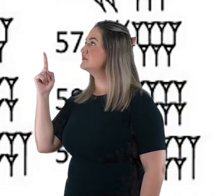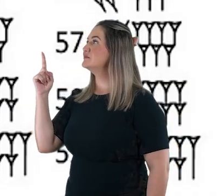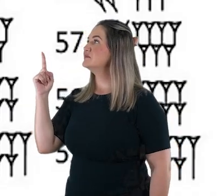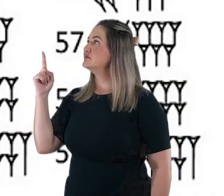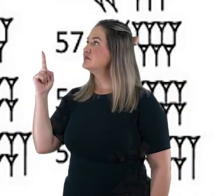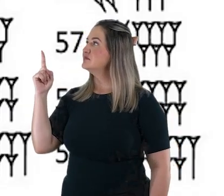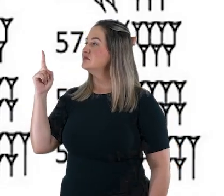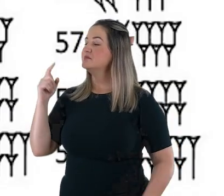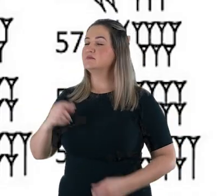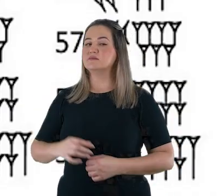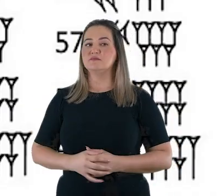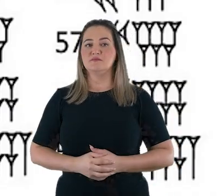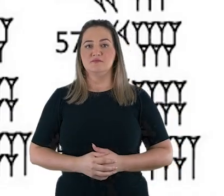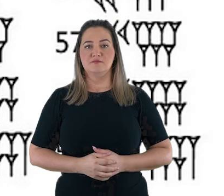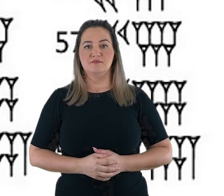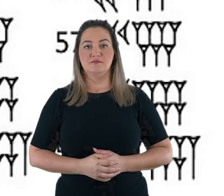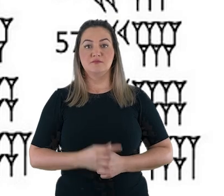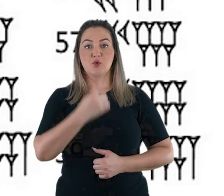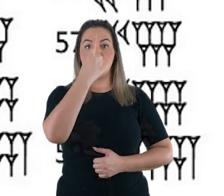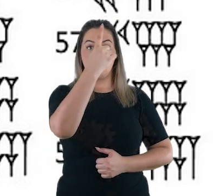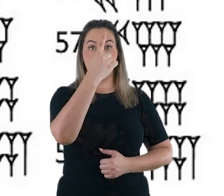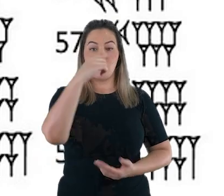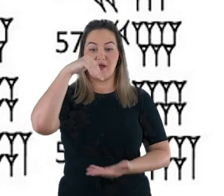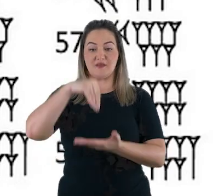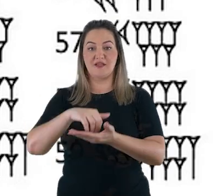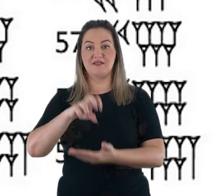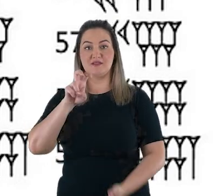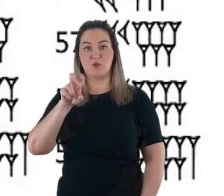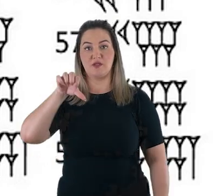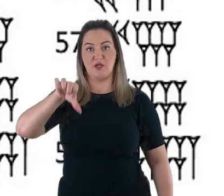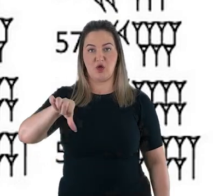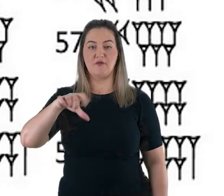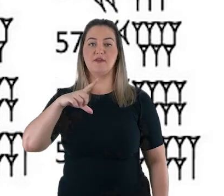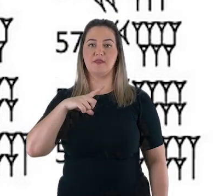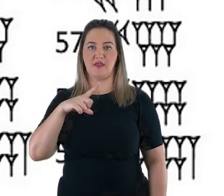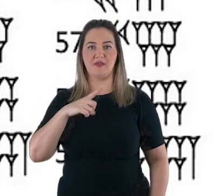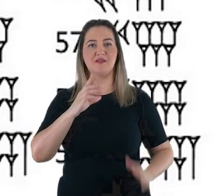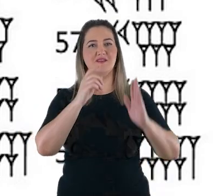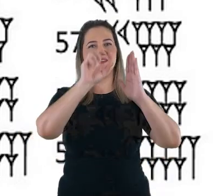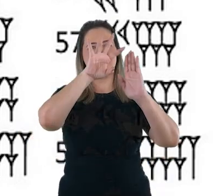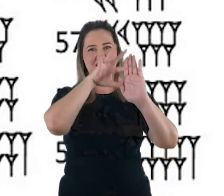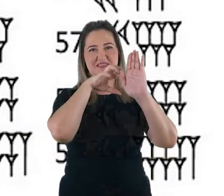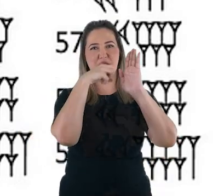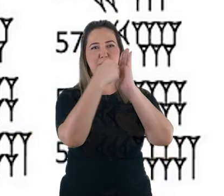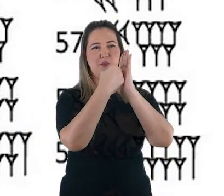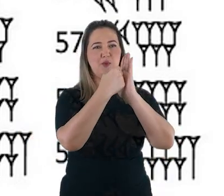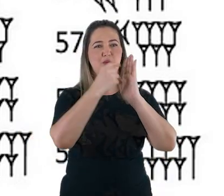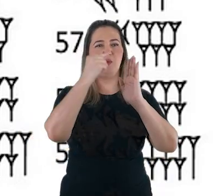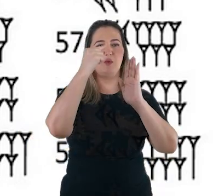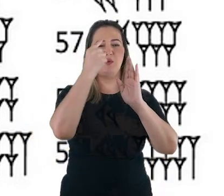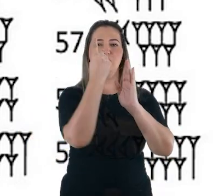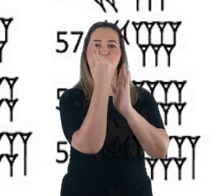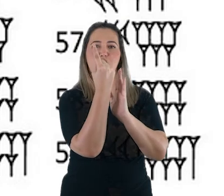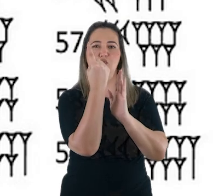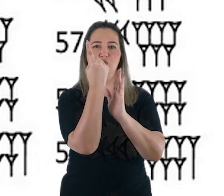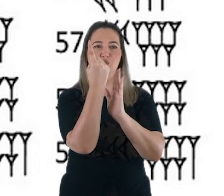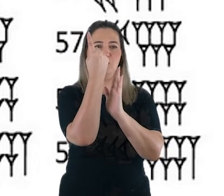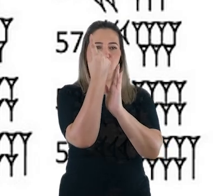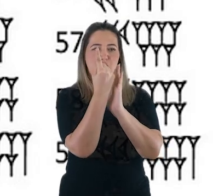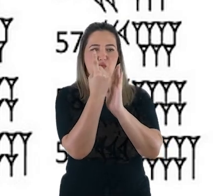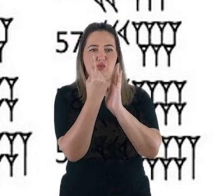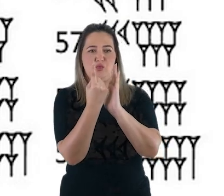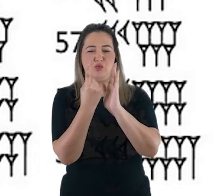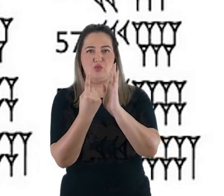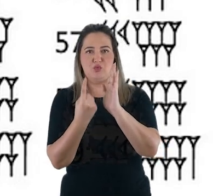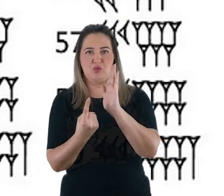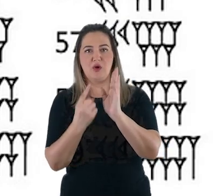a 59 são representados agrupando-se nesses símbolos. A partir daí, os números são decompostos em potências de